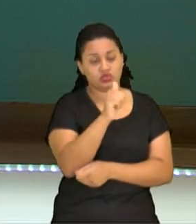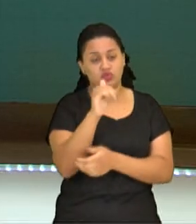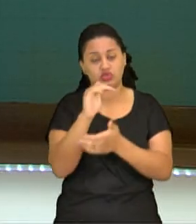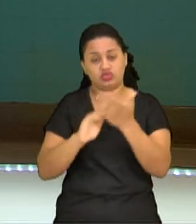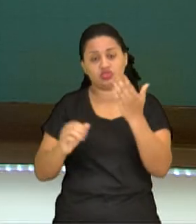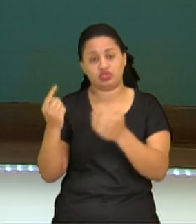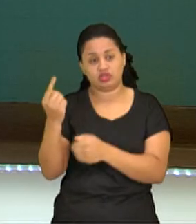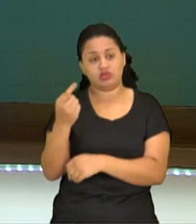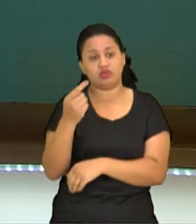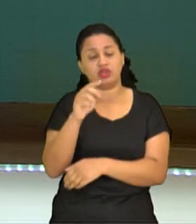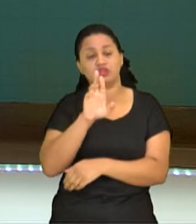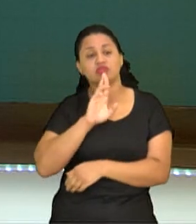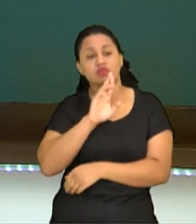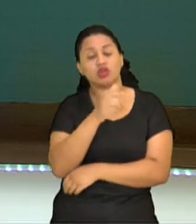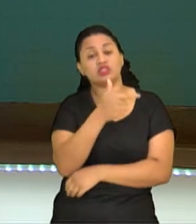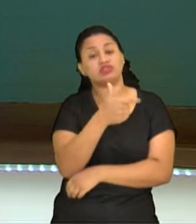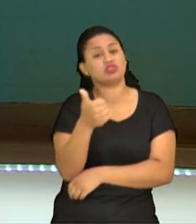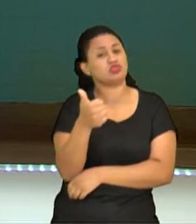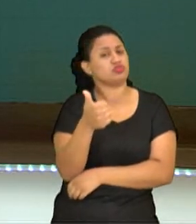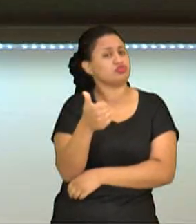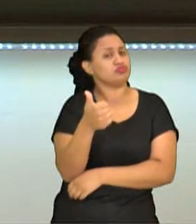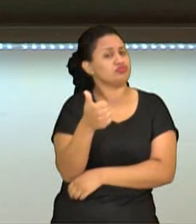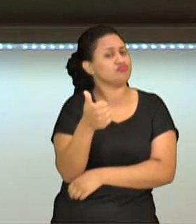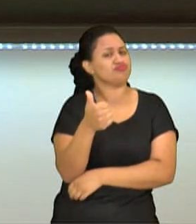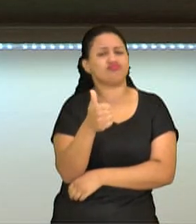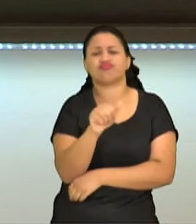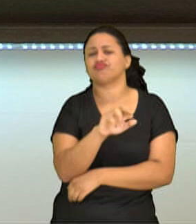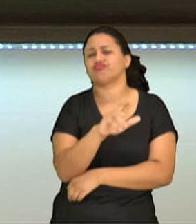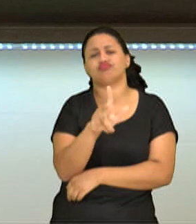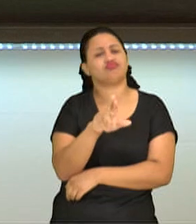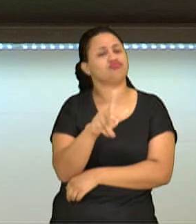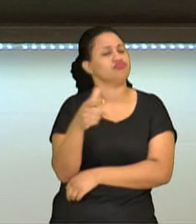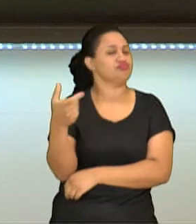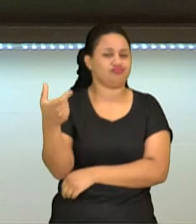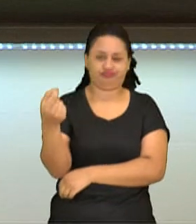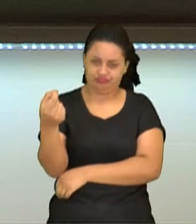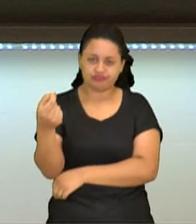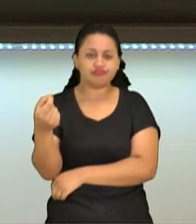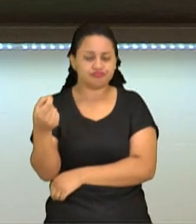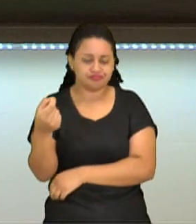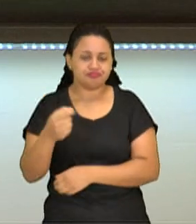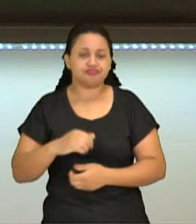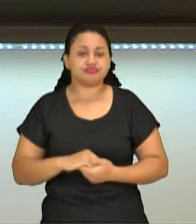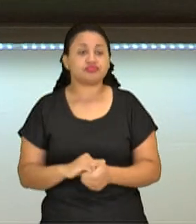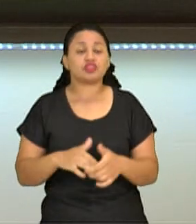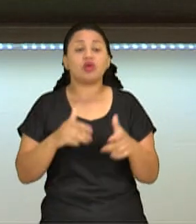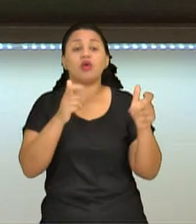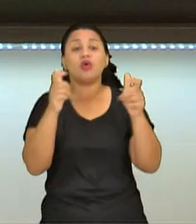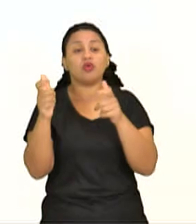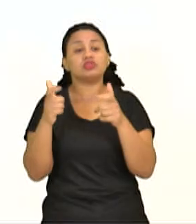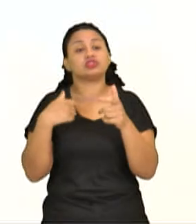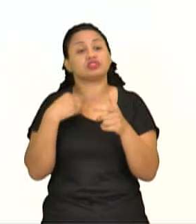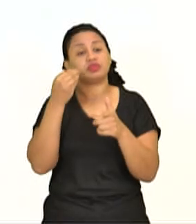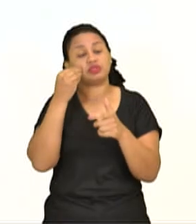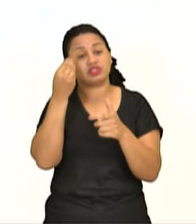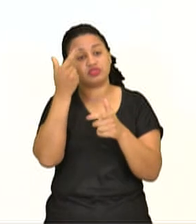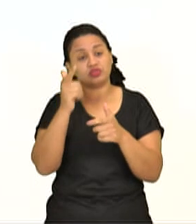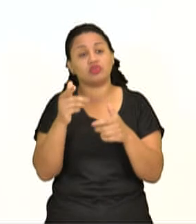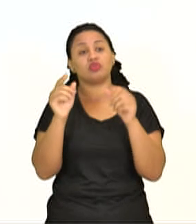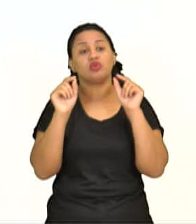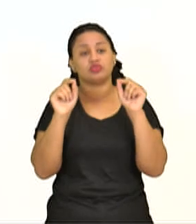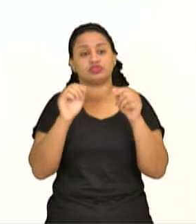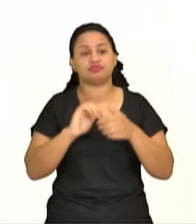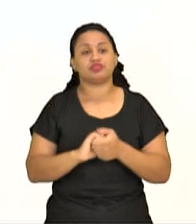22. 22 menos 1, 21. Continua sendo diferente de 20. Então, onde mais a gente pode testar? Olha lá,